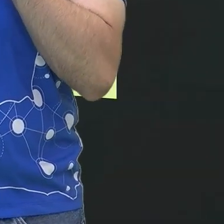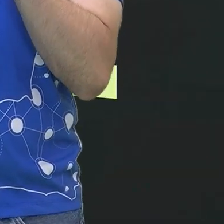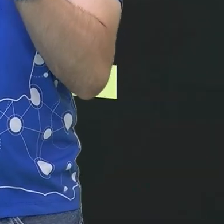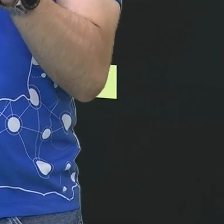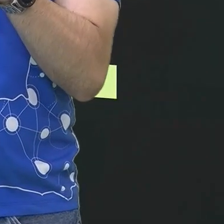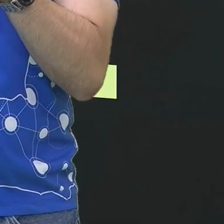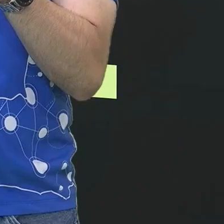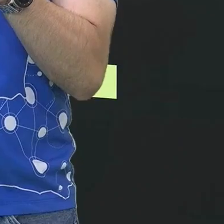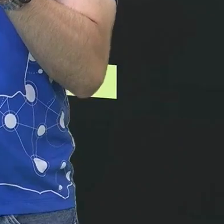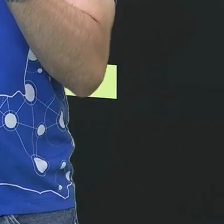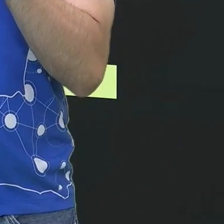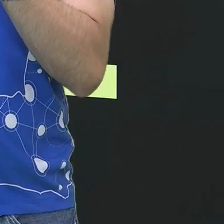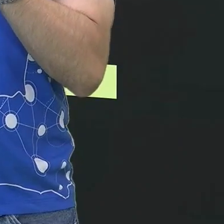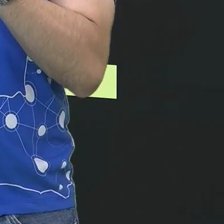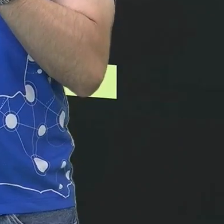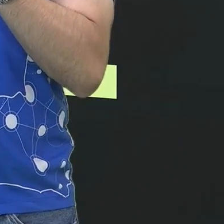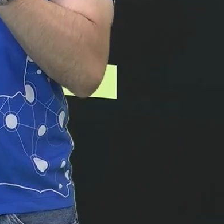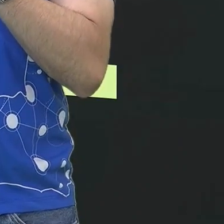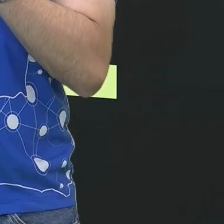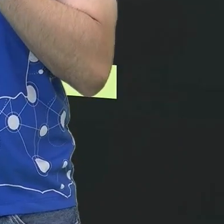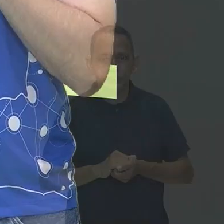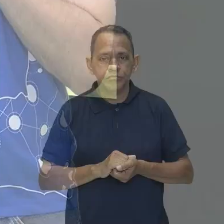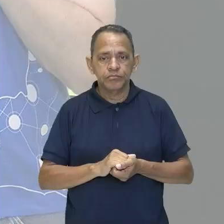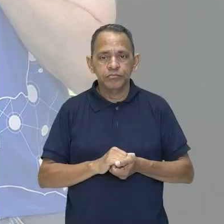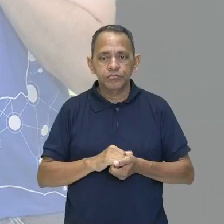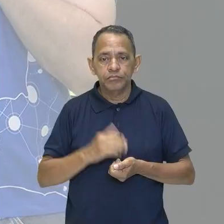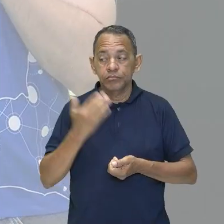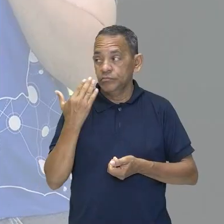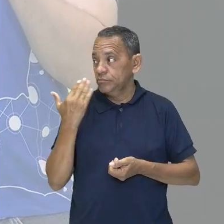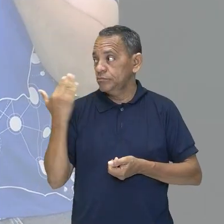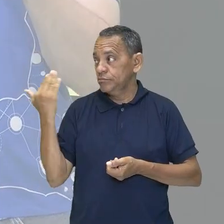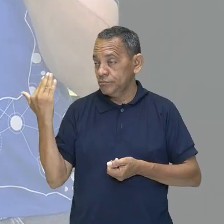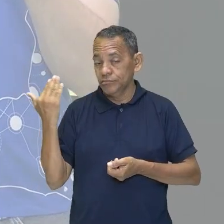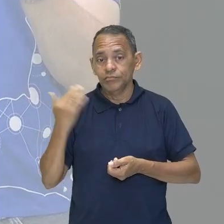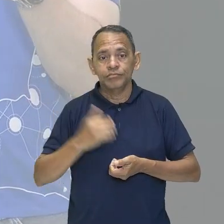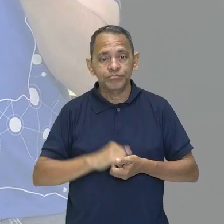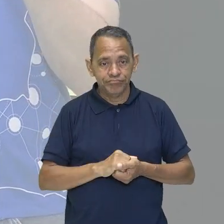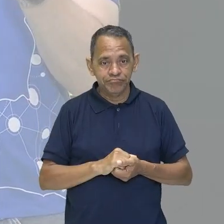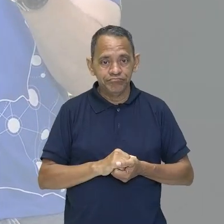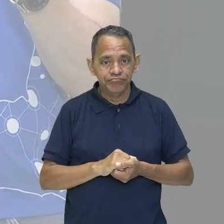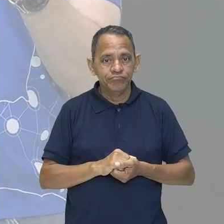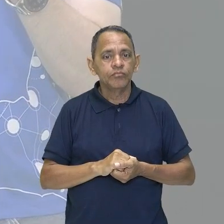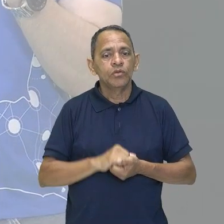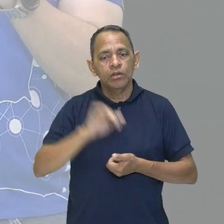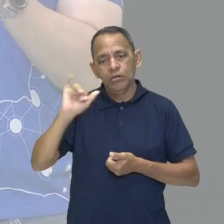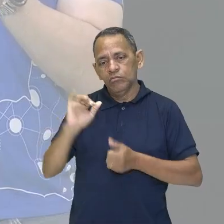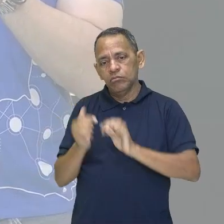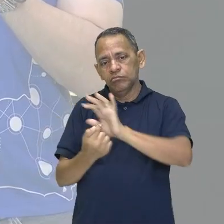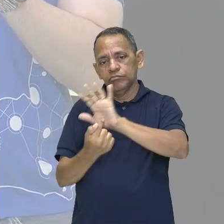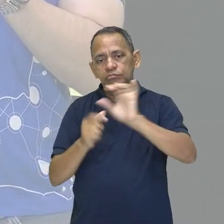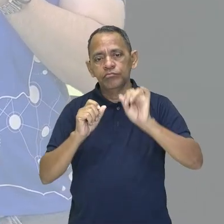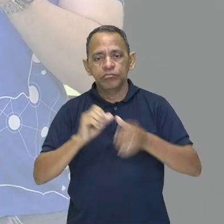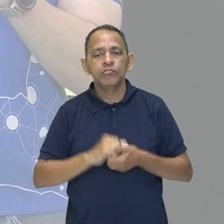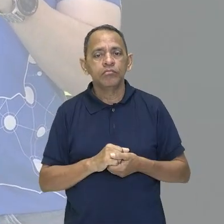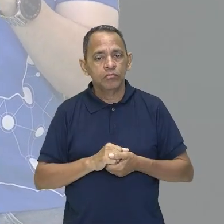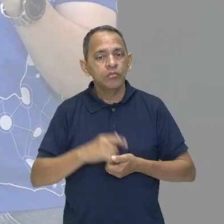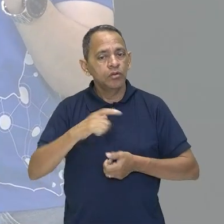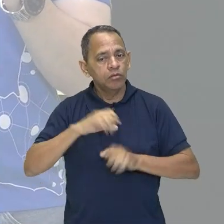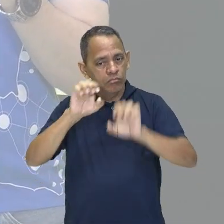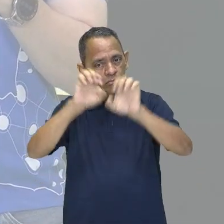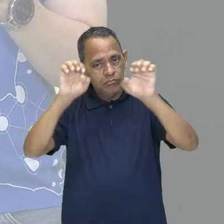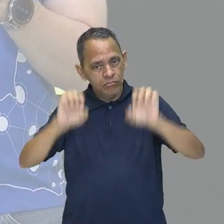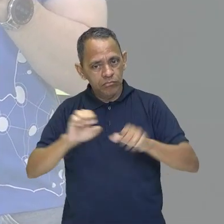gente tem a mioglobina, que armazena oxigênio nos músculos. Ela tem uma estrutura terciária, tá? Já